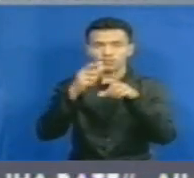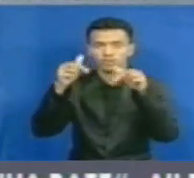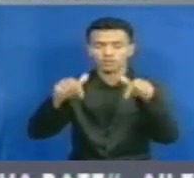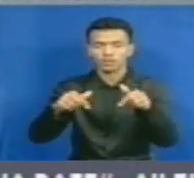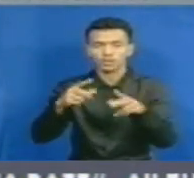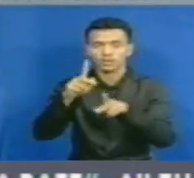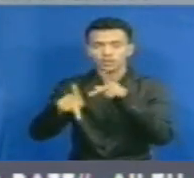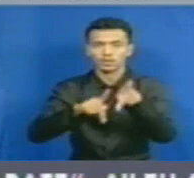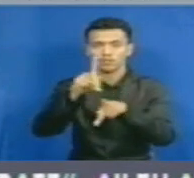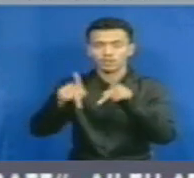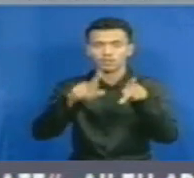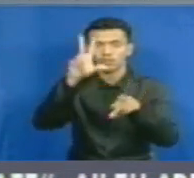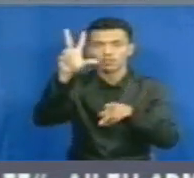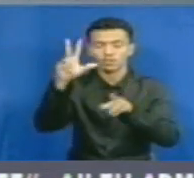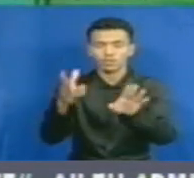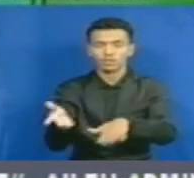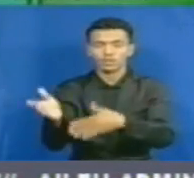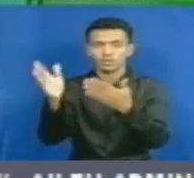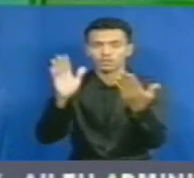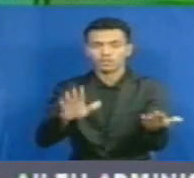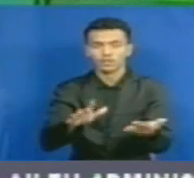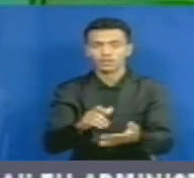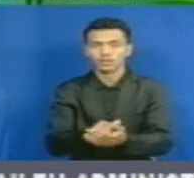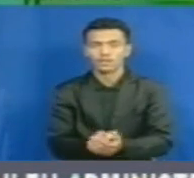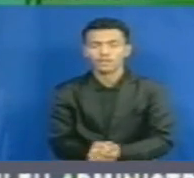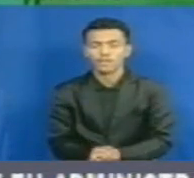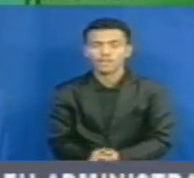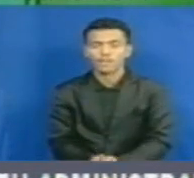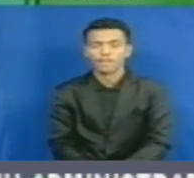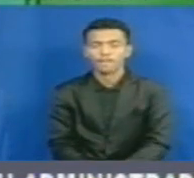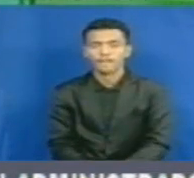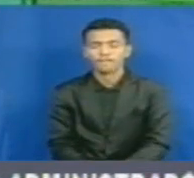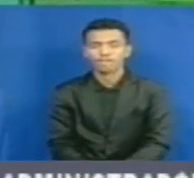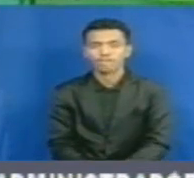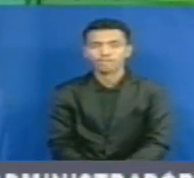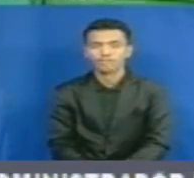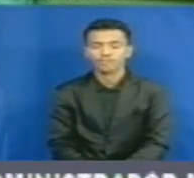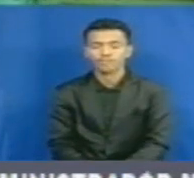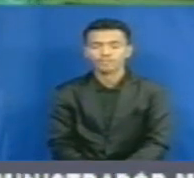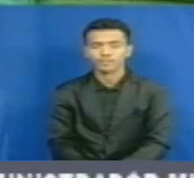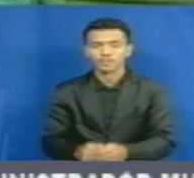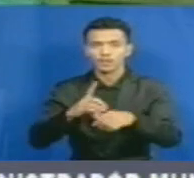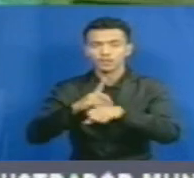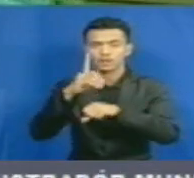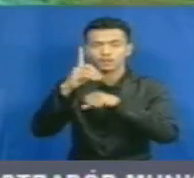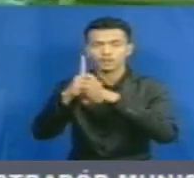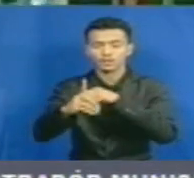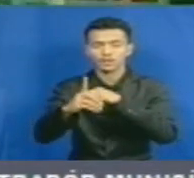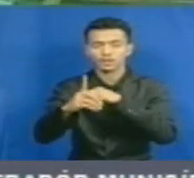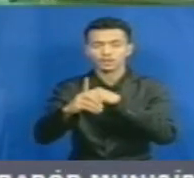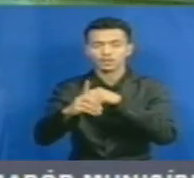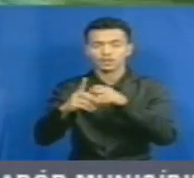ne emana in toluma la convidia. Acidente Cova Lima, atau de catape. Acidente tráfico